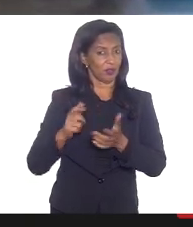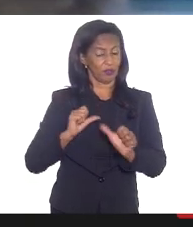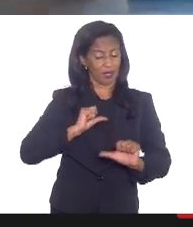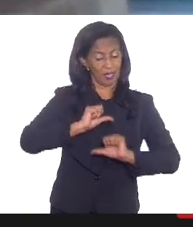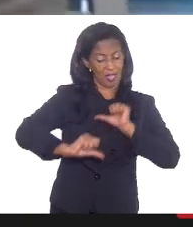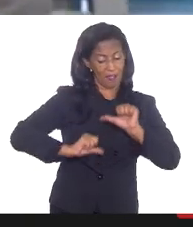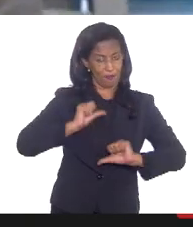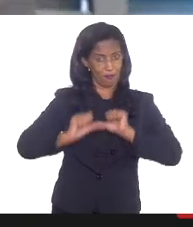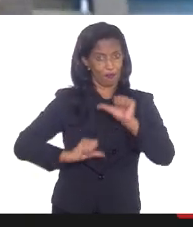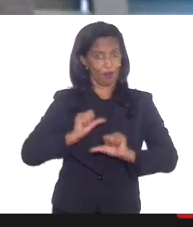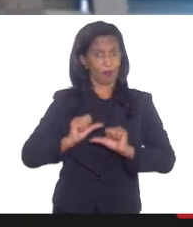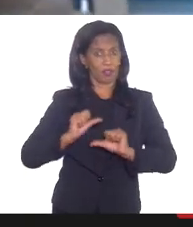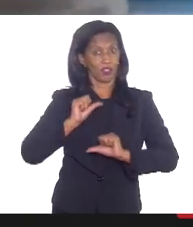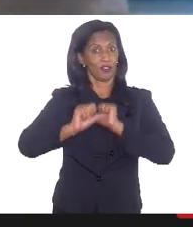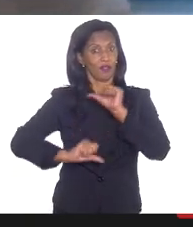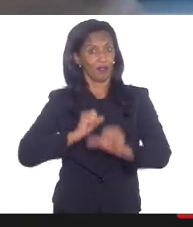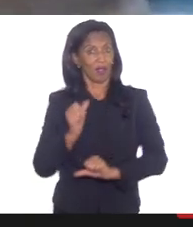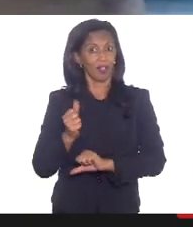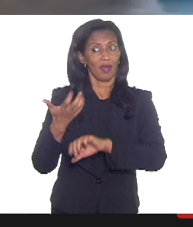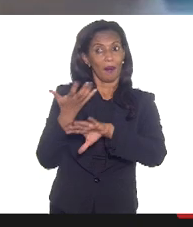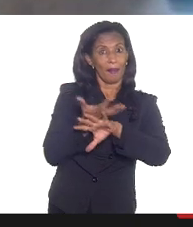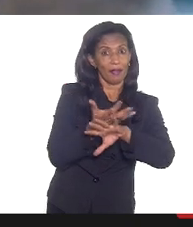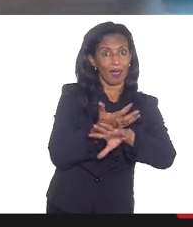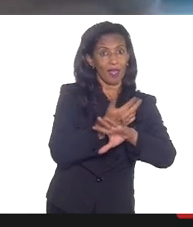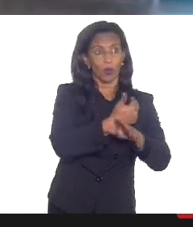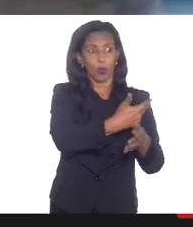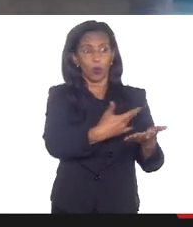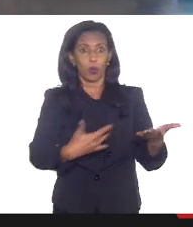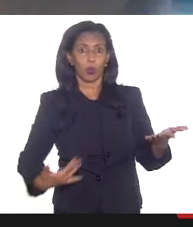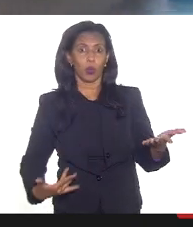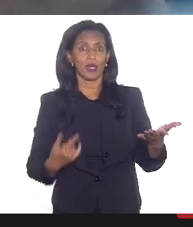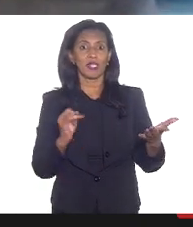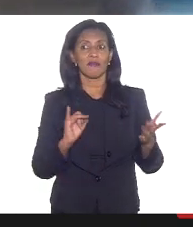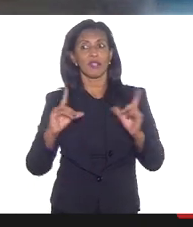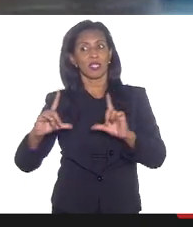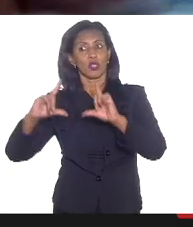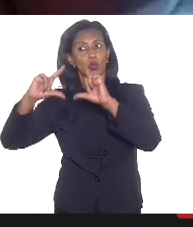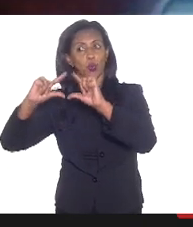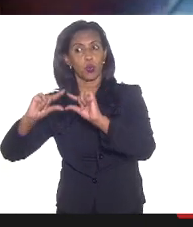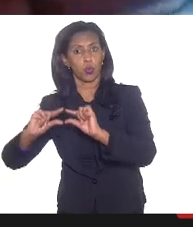falando de uma reforma das disciplinas. Se as disciplinas serão reduzidas